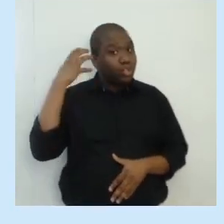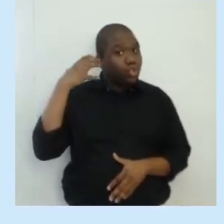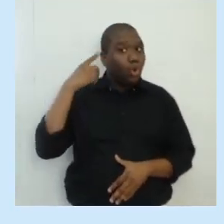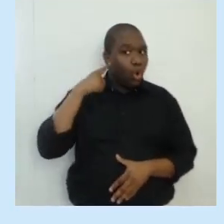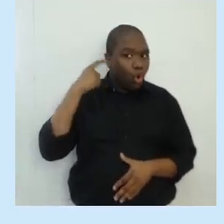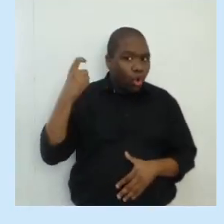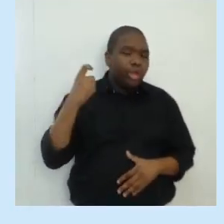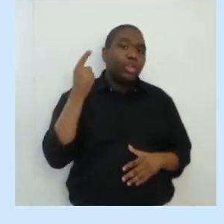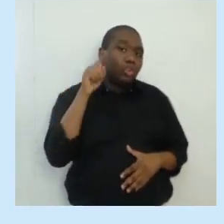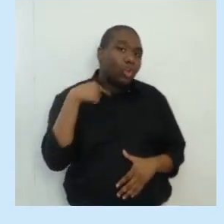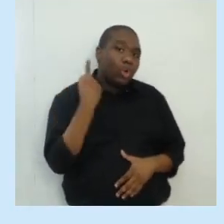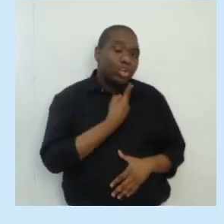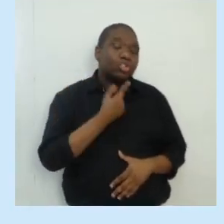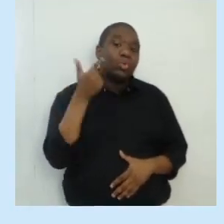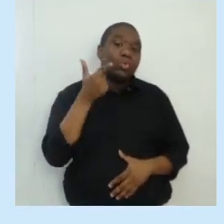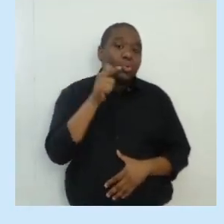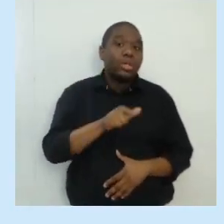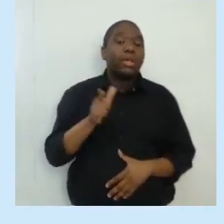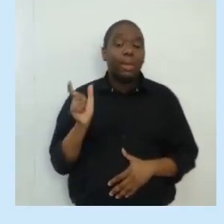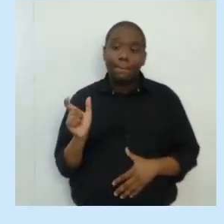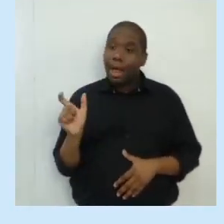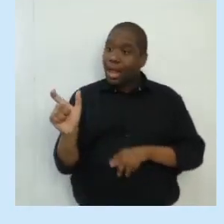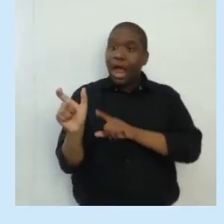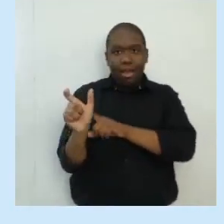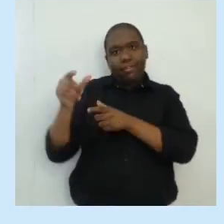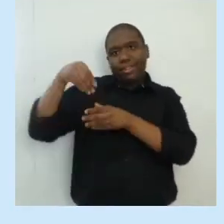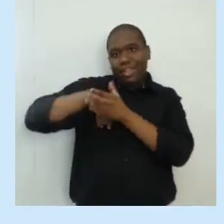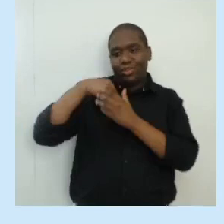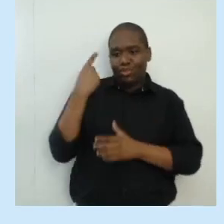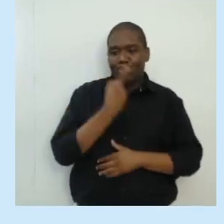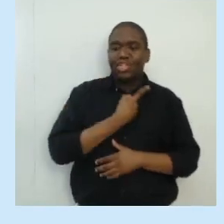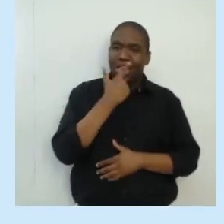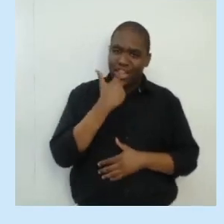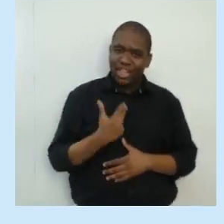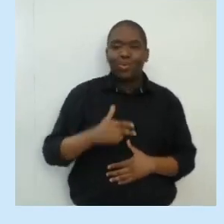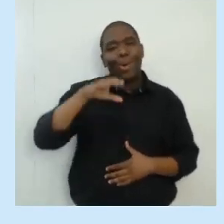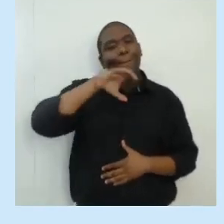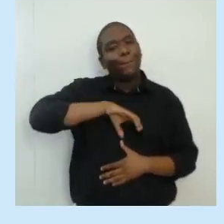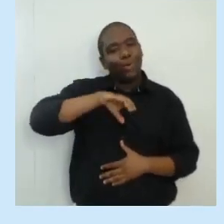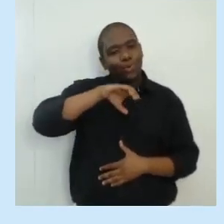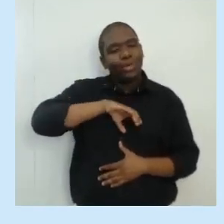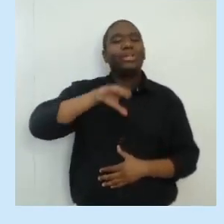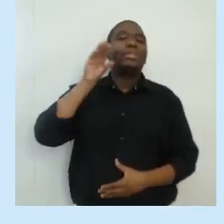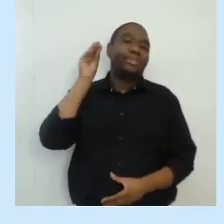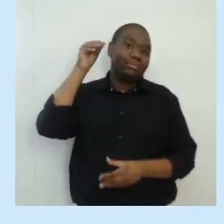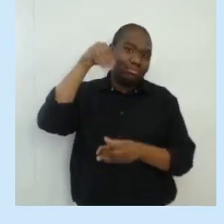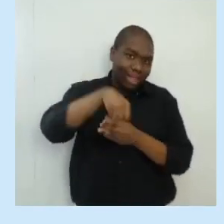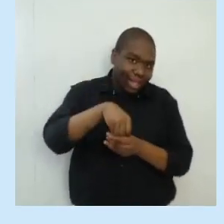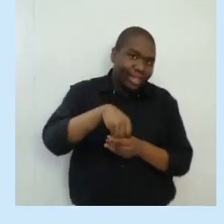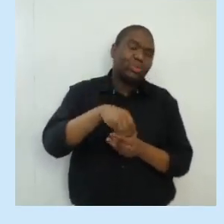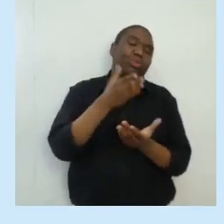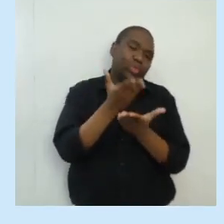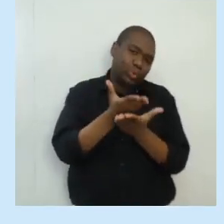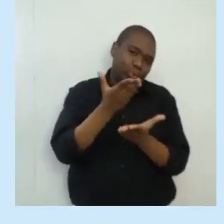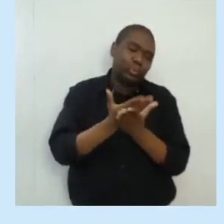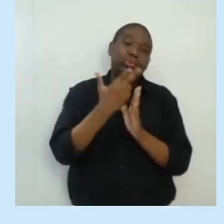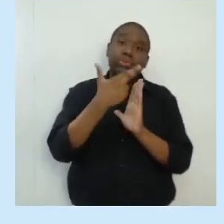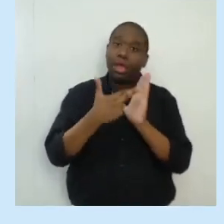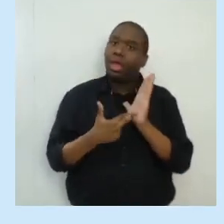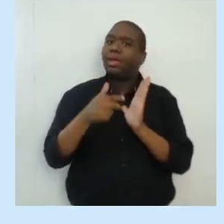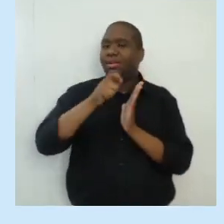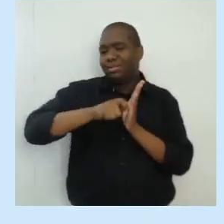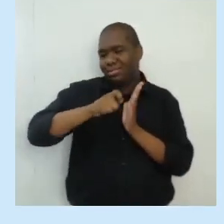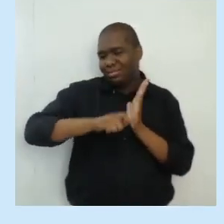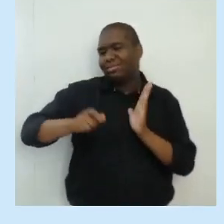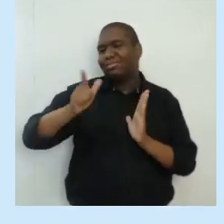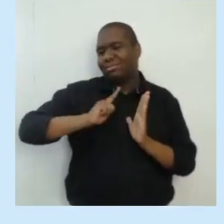as palavras que compõem o nosso idioma. E tudo isso está inserido nesse estudo da norma ortográfica.